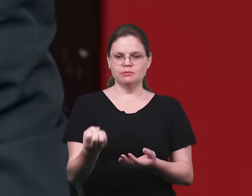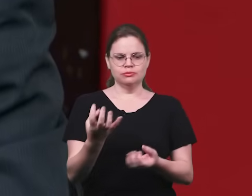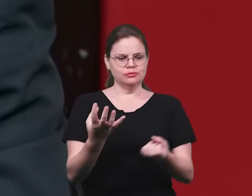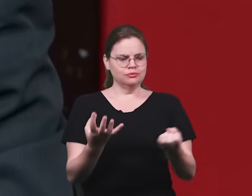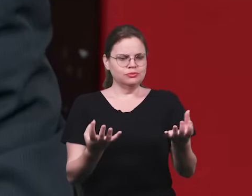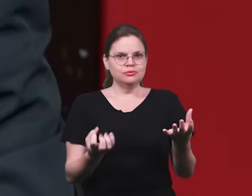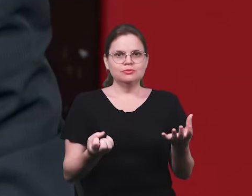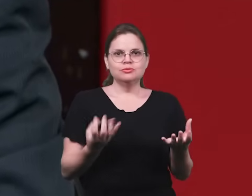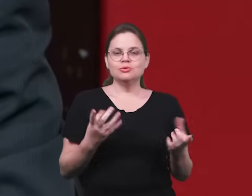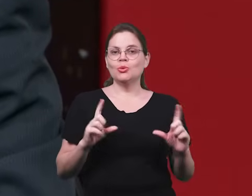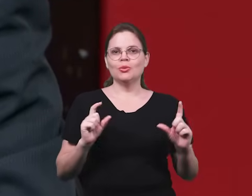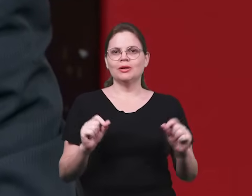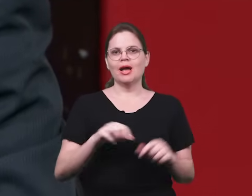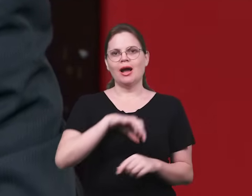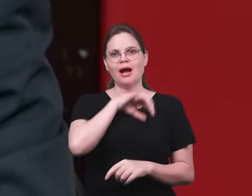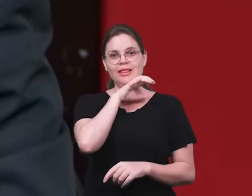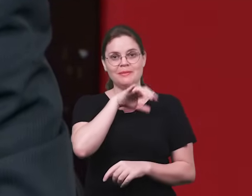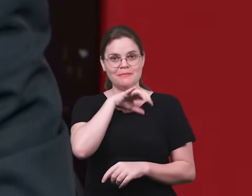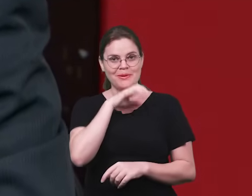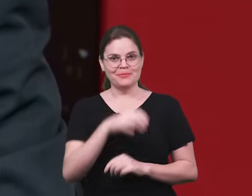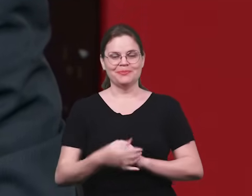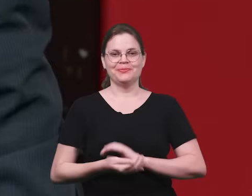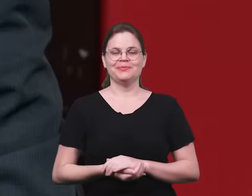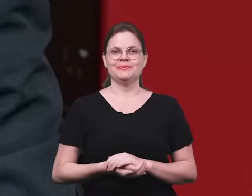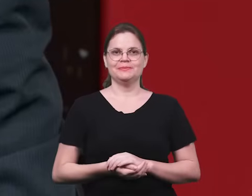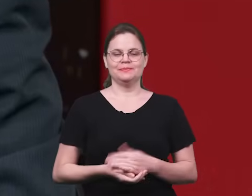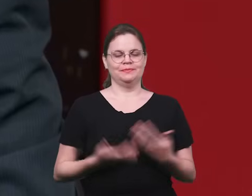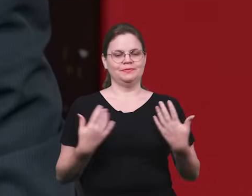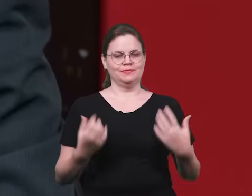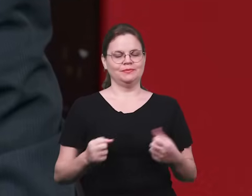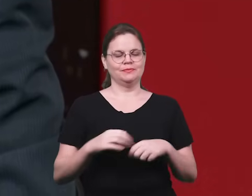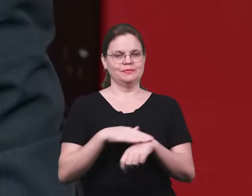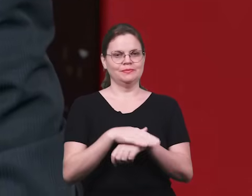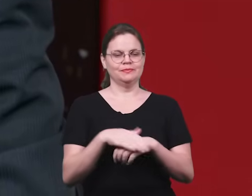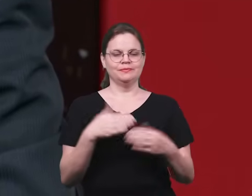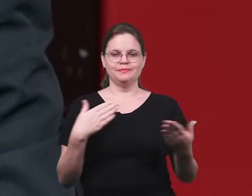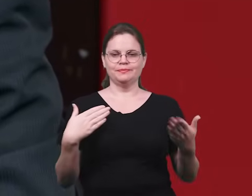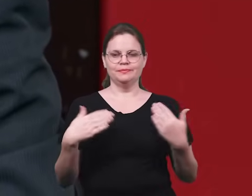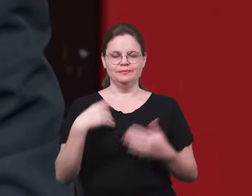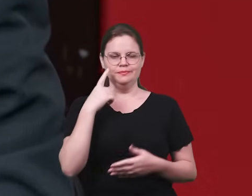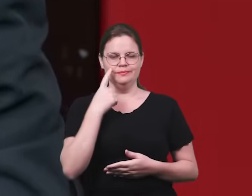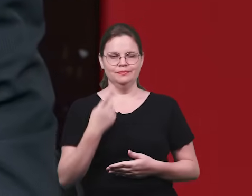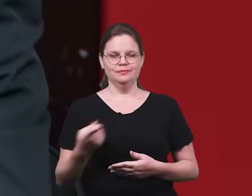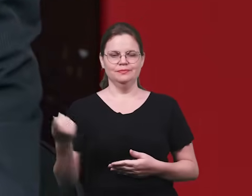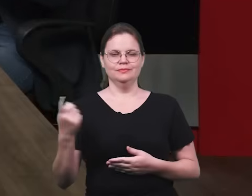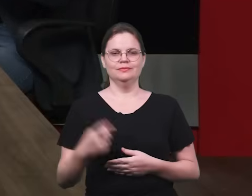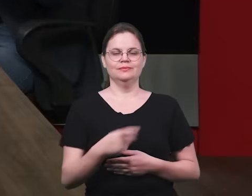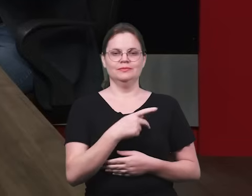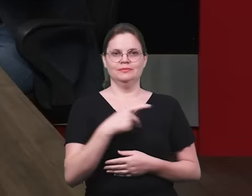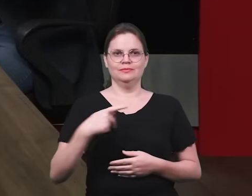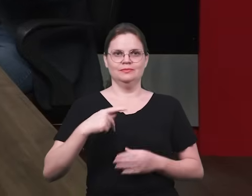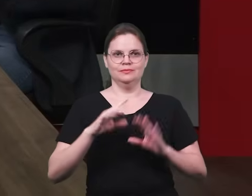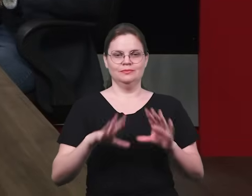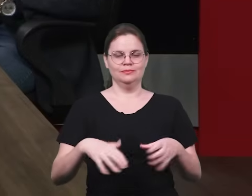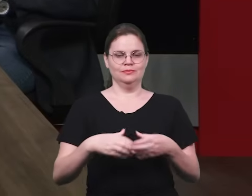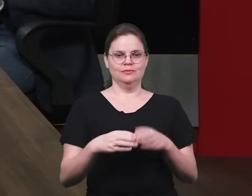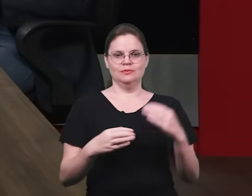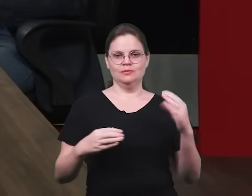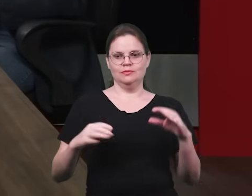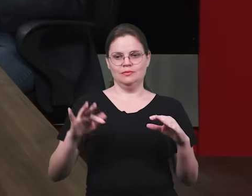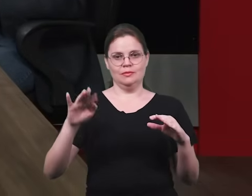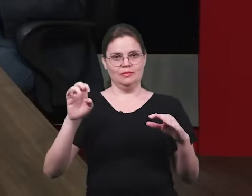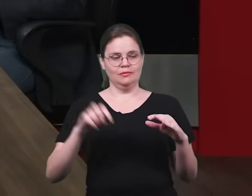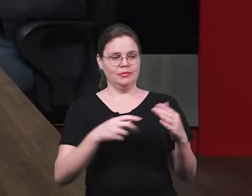primeiros animais. Nós vamos conversar sobre isso aqui com membros do Grupo Ciência e Fé. Estão aqui conosco primeiro. Pastor